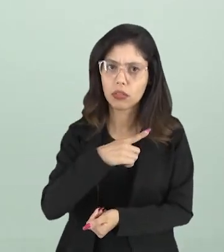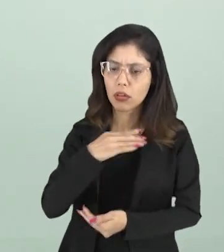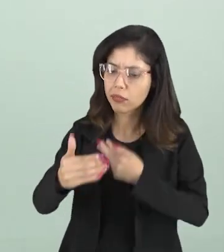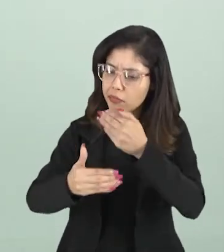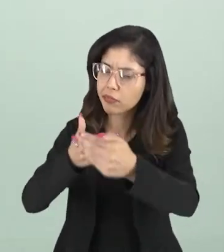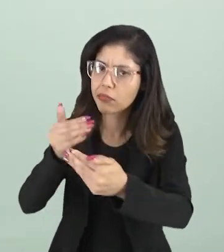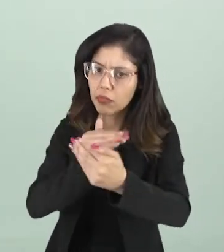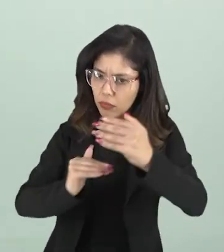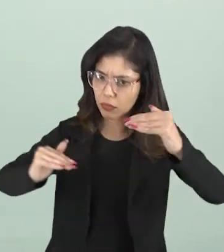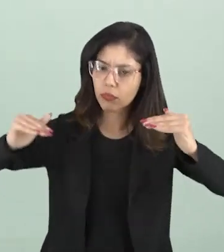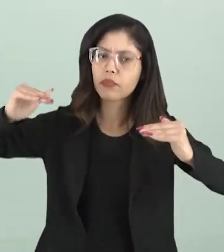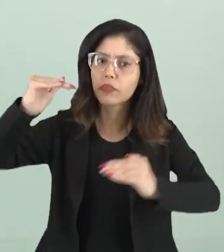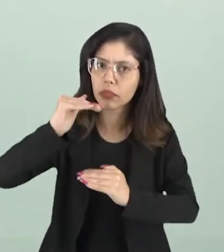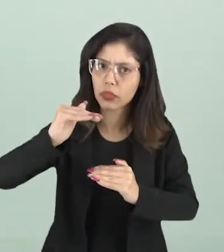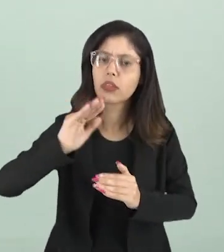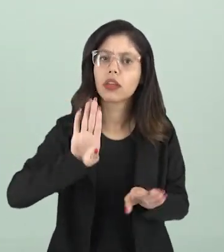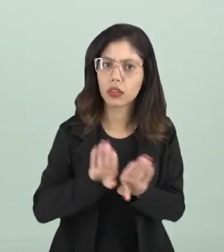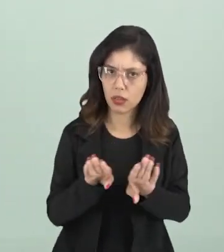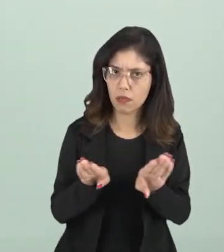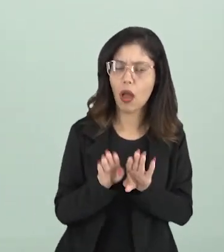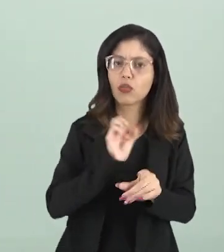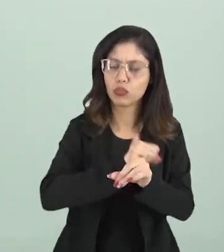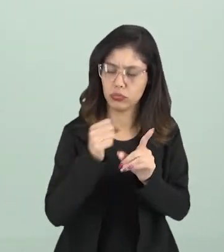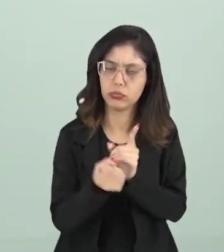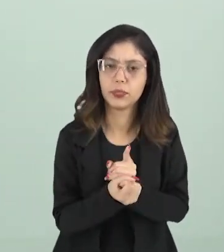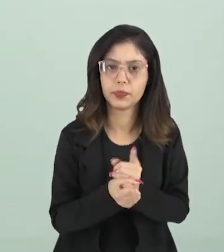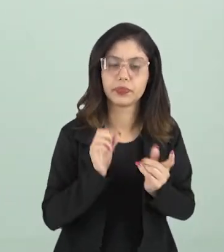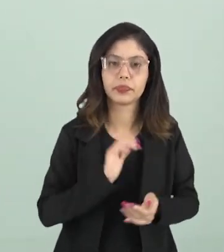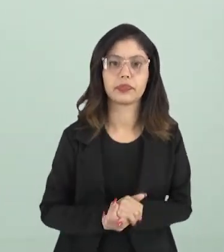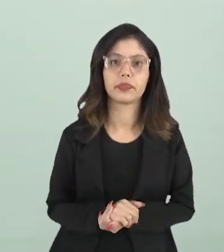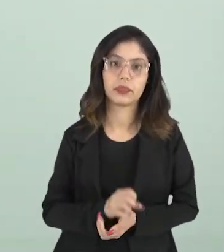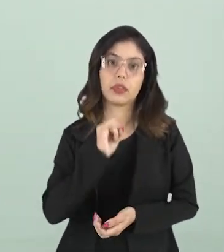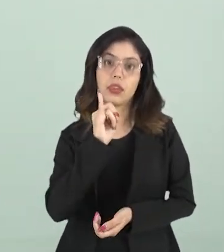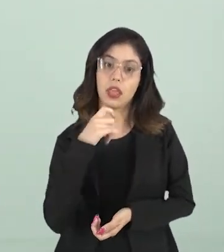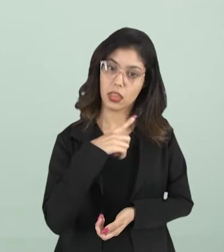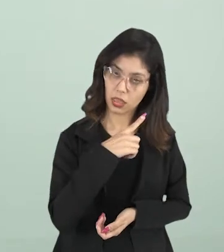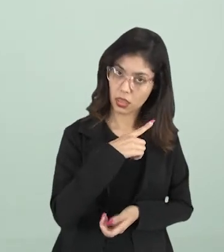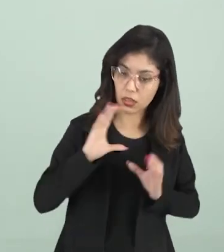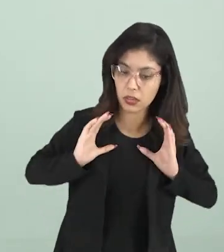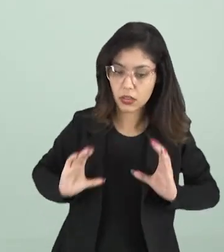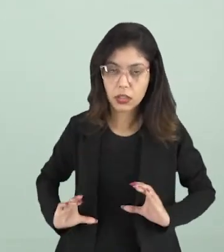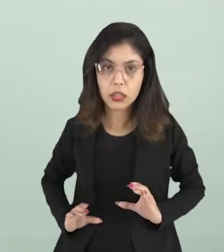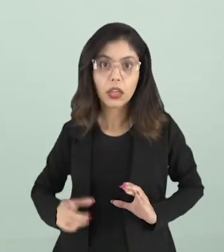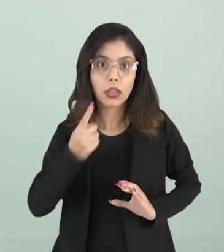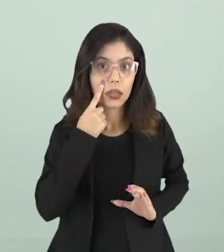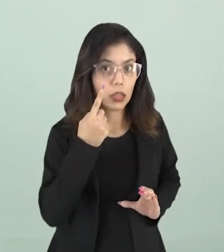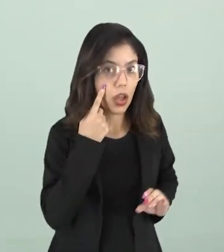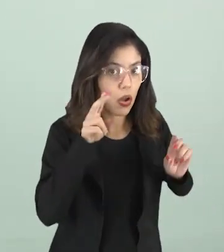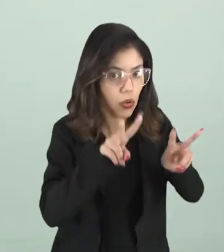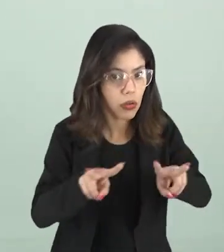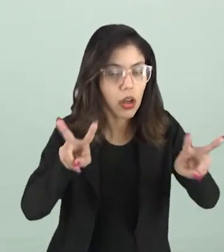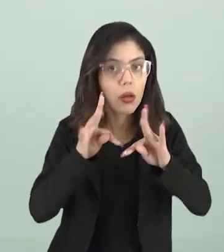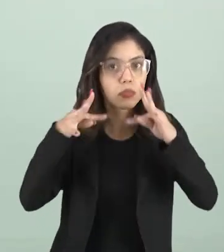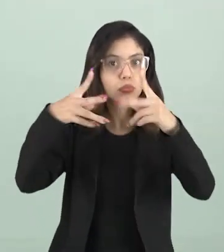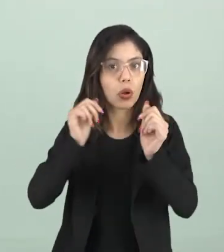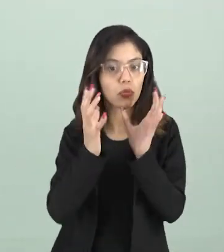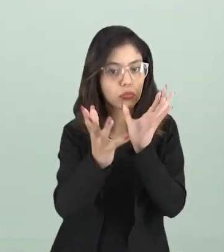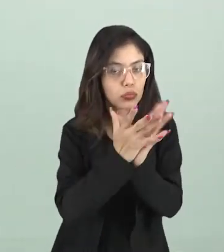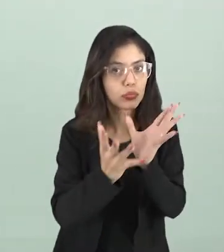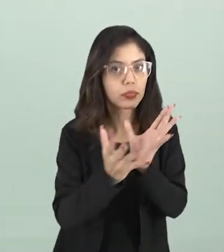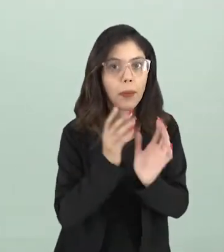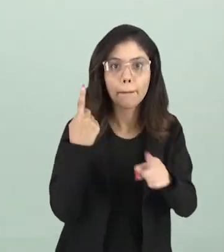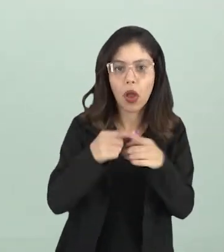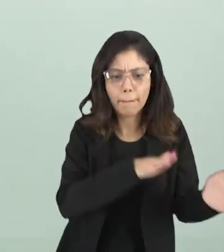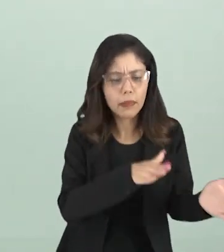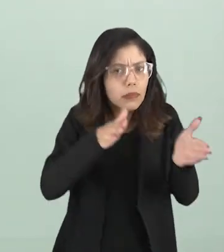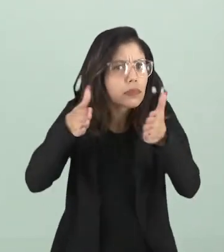que é de relevância social. Ser cidadão é ter esse olhar para a coletividade, porque